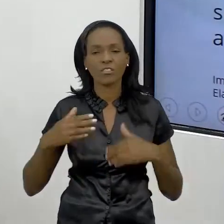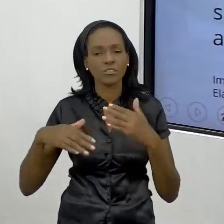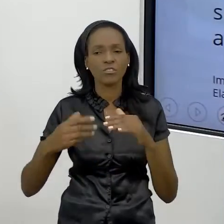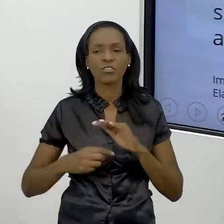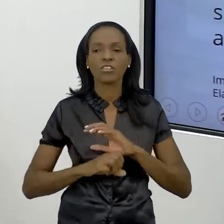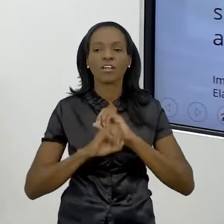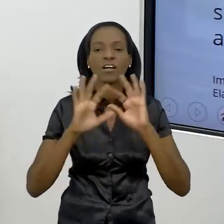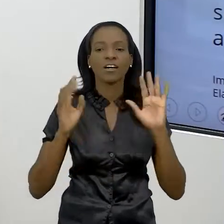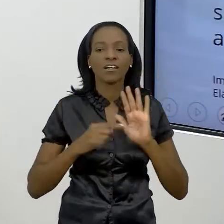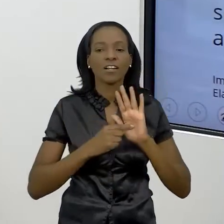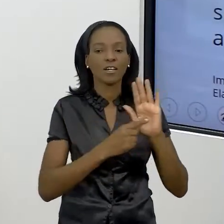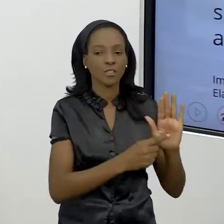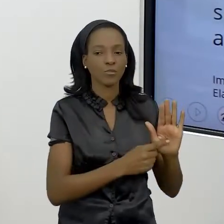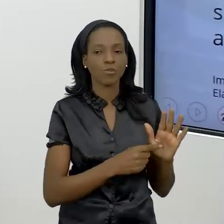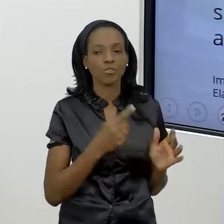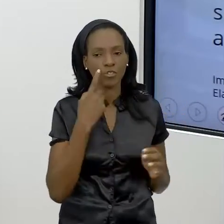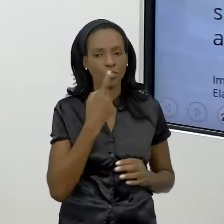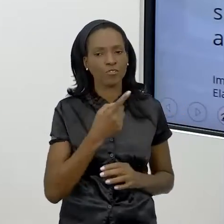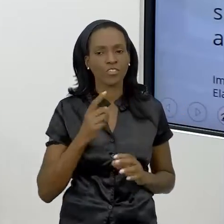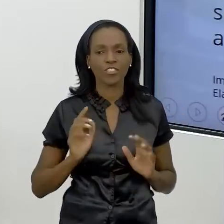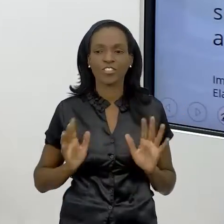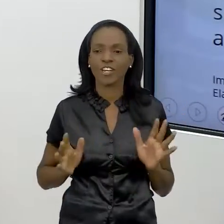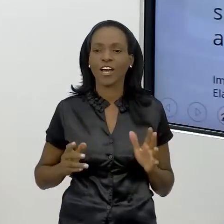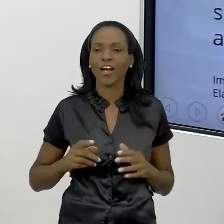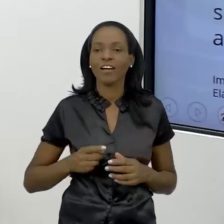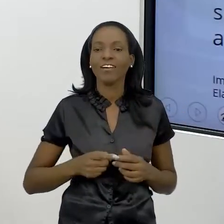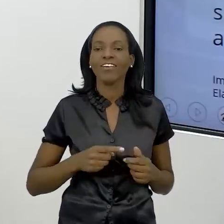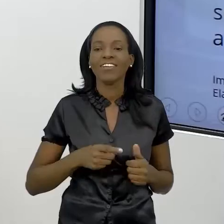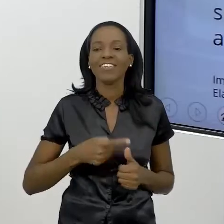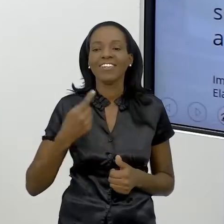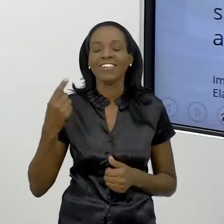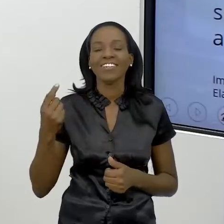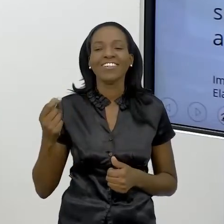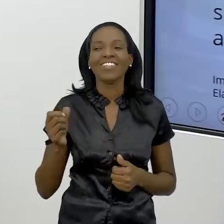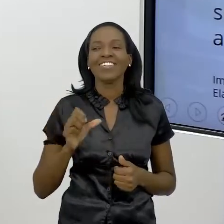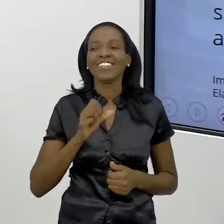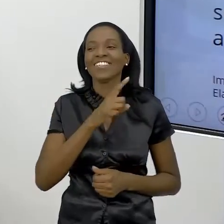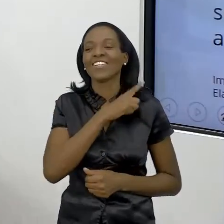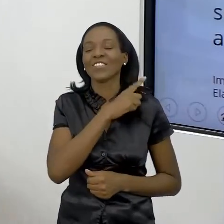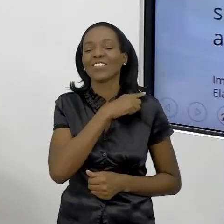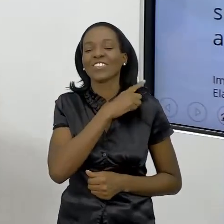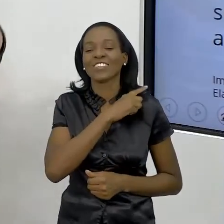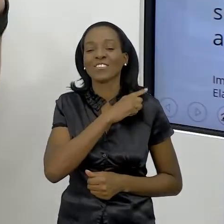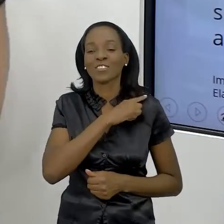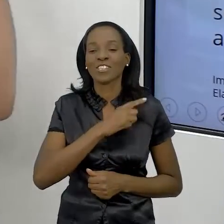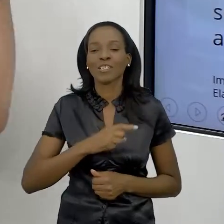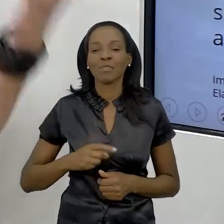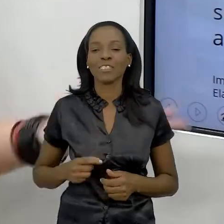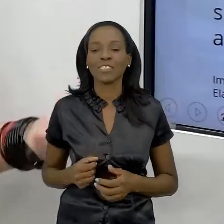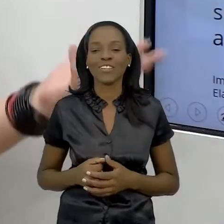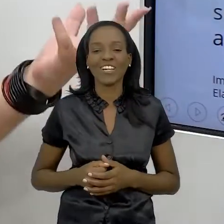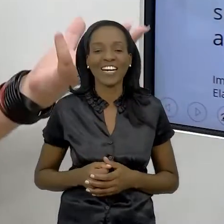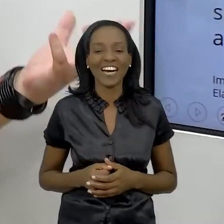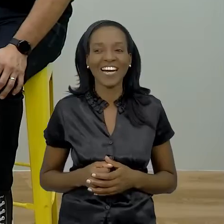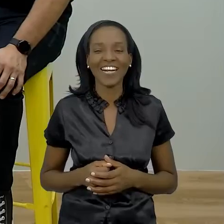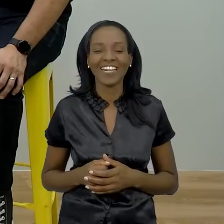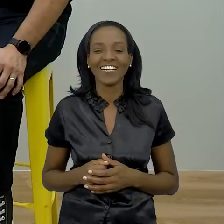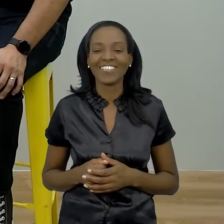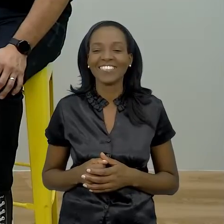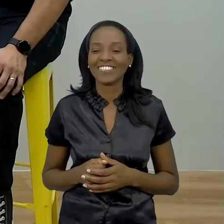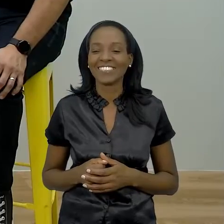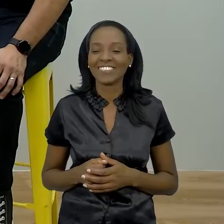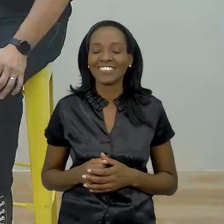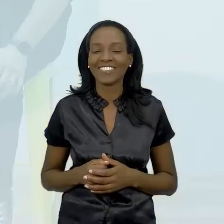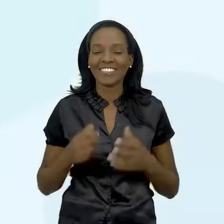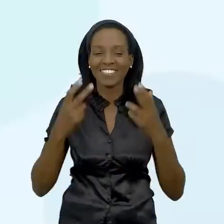gente já tinha visto isso até na primeira série. Outra coisa que é importante a gente lembrar é sobre determinismo. Porque